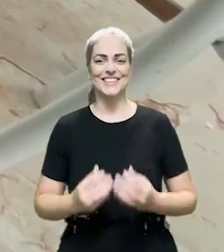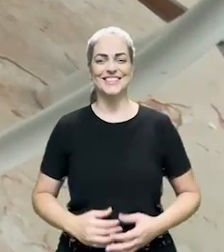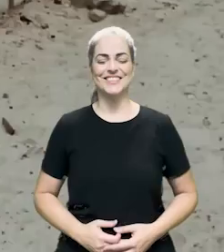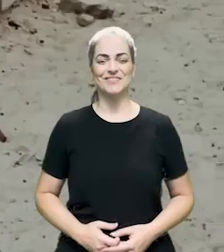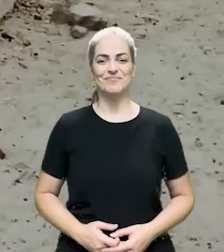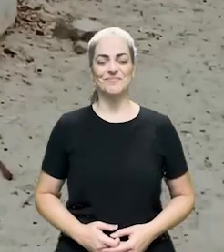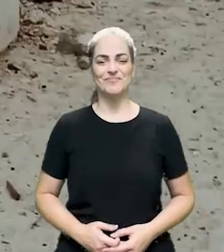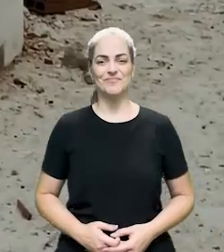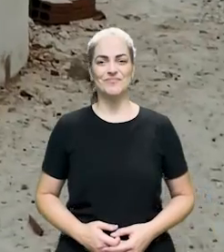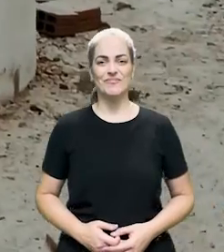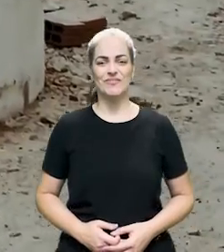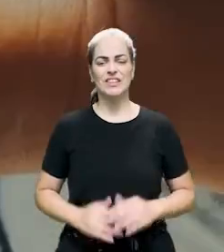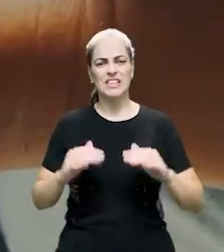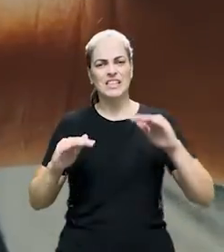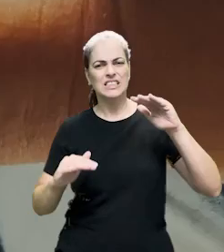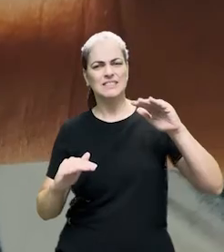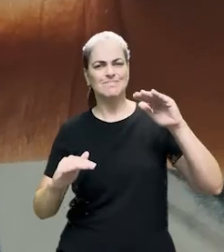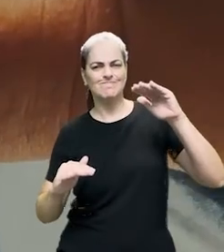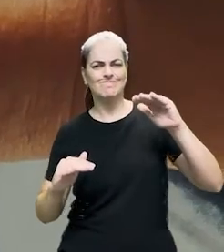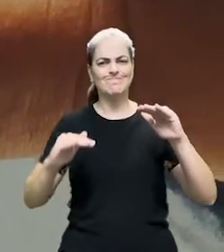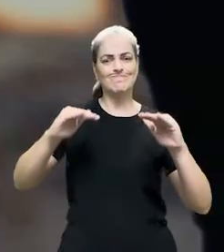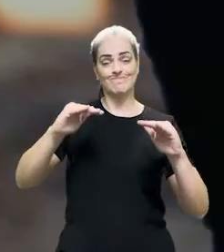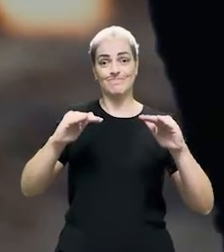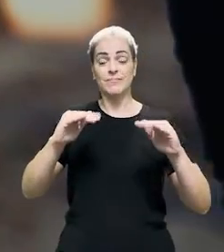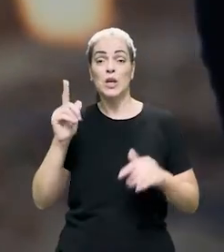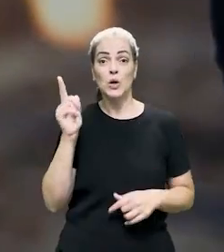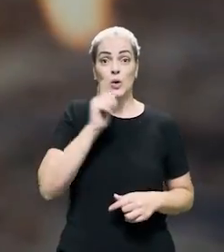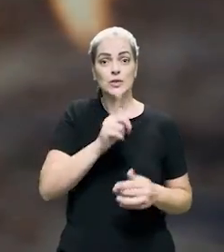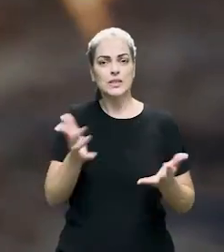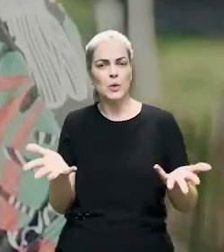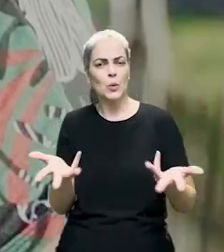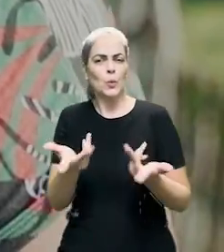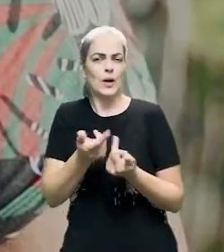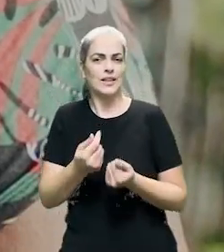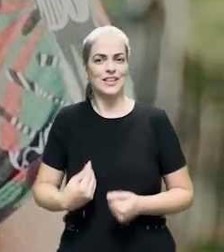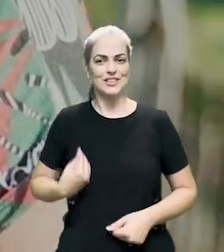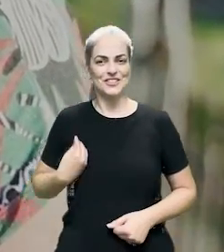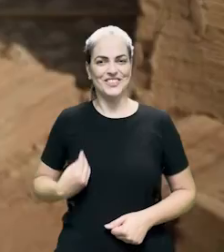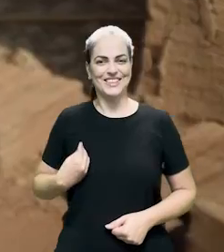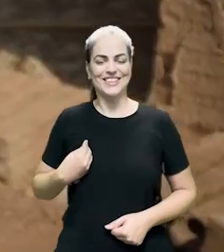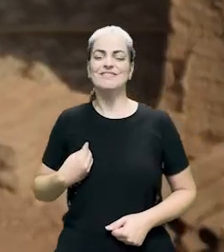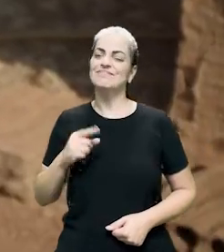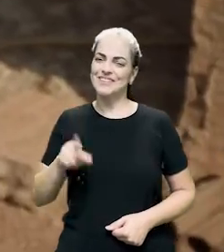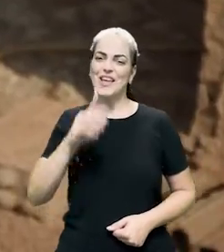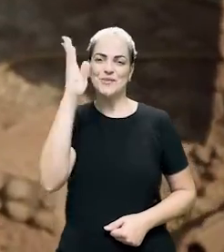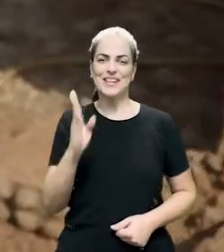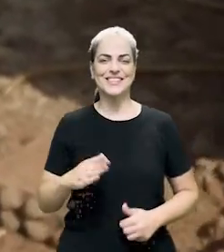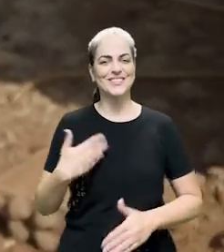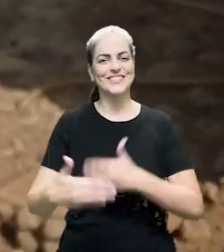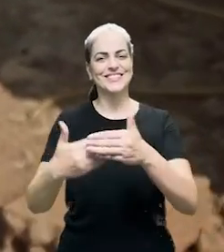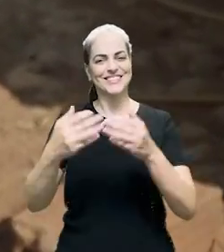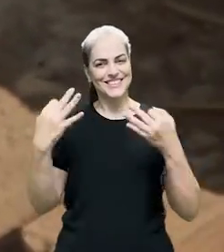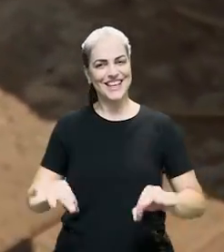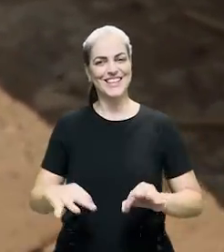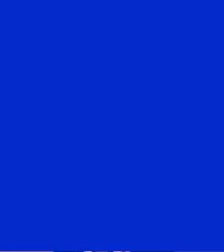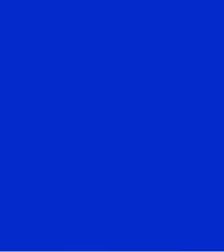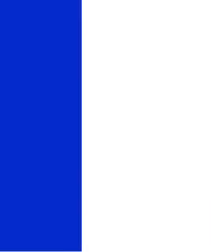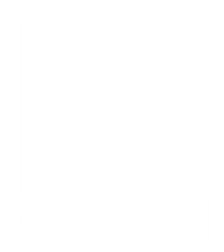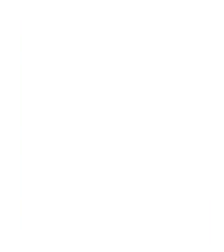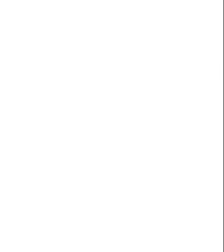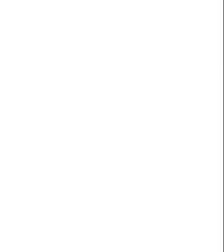comunidades. Diminuir as desigualdades regionais e proporcionar qualidade de vida. O Brasil avança no rumo certo.